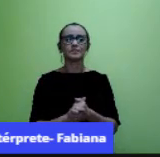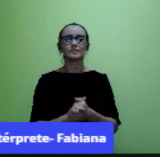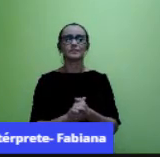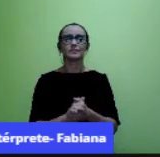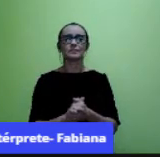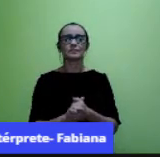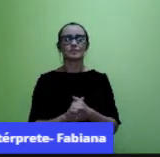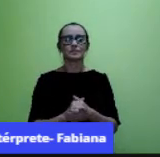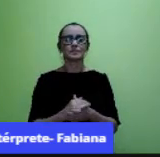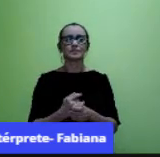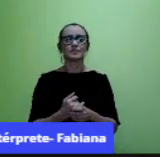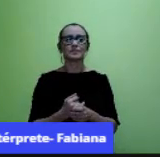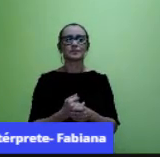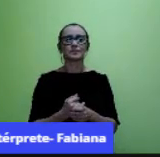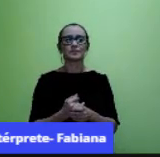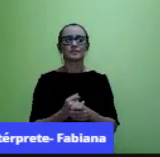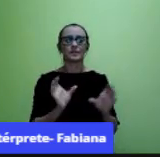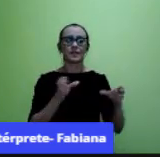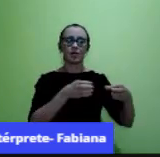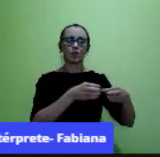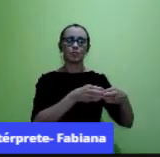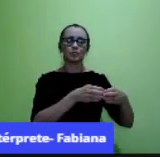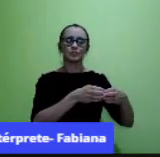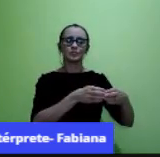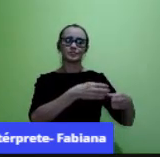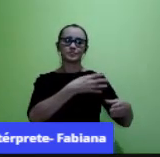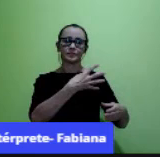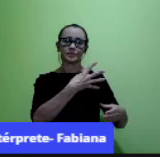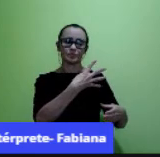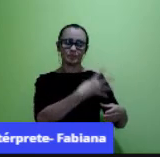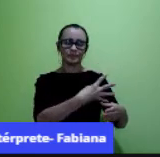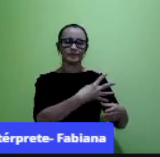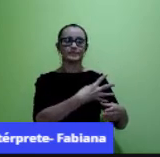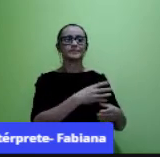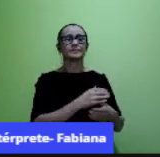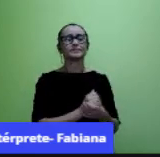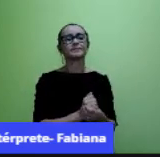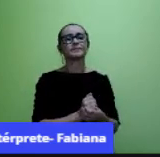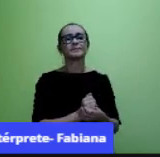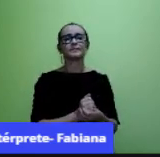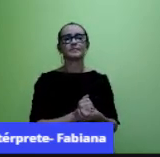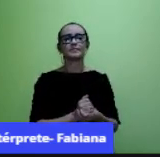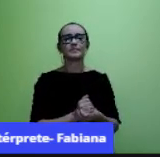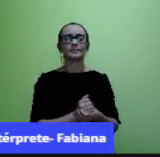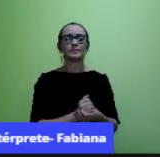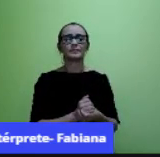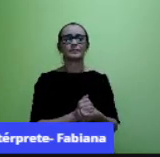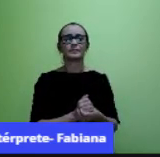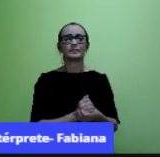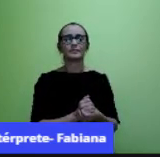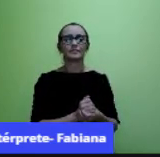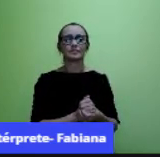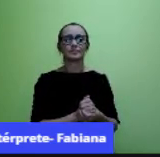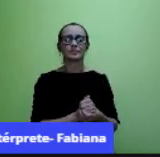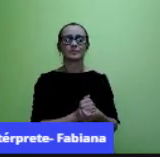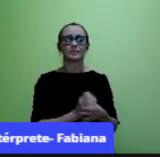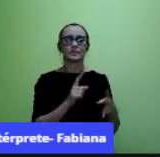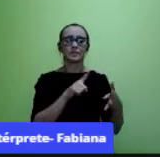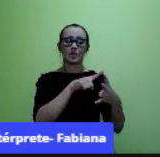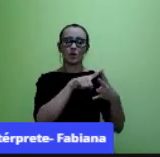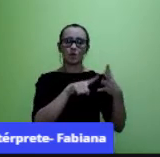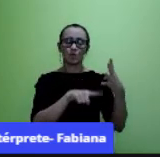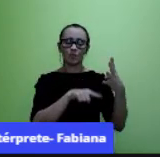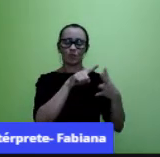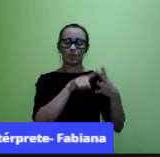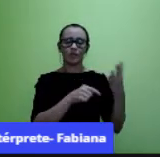Tá. Aqui é o grupo 4. Ó, o grupo 4 são 4 aulas por semana, o grupo 4 e